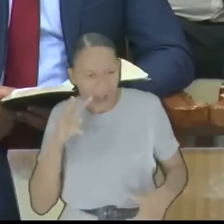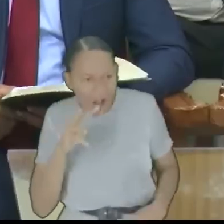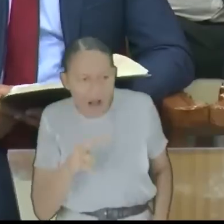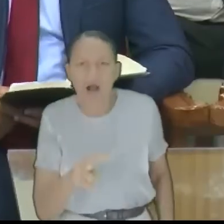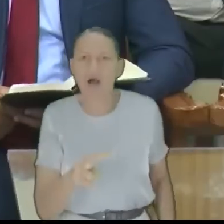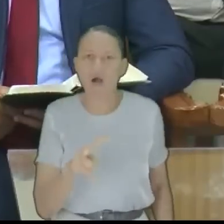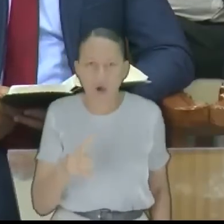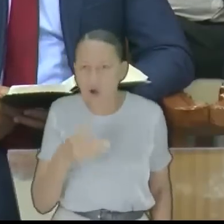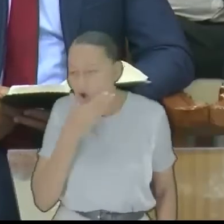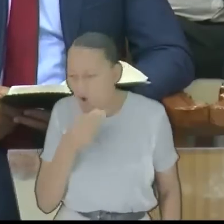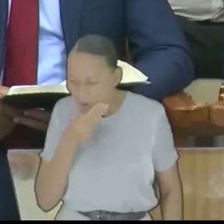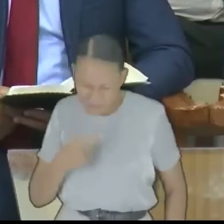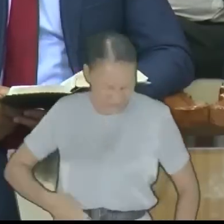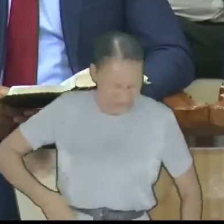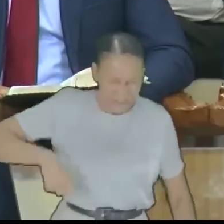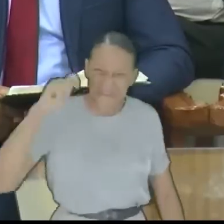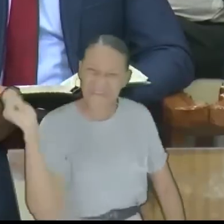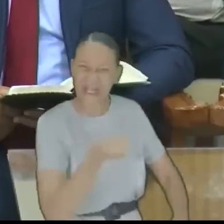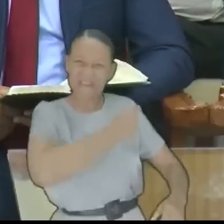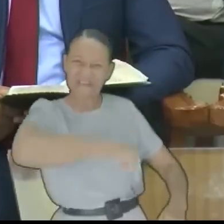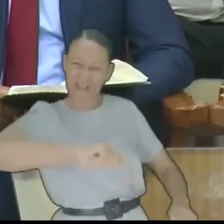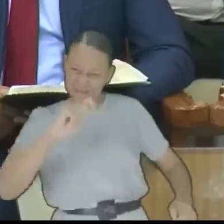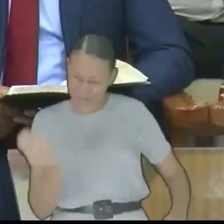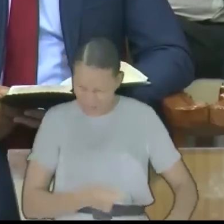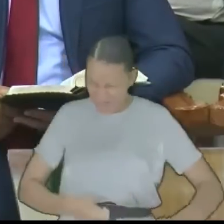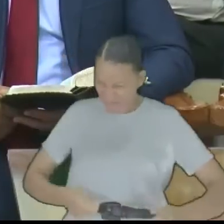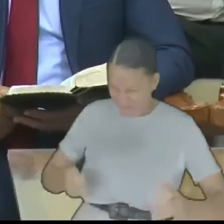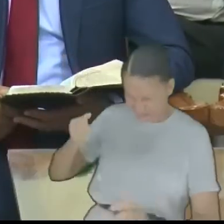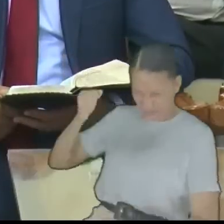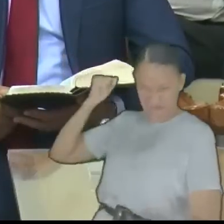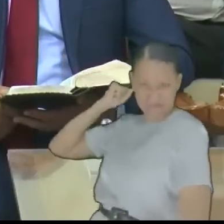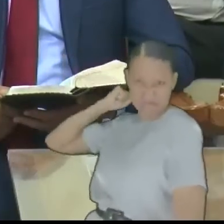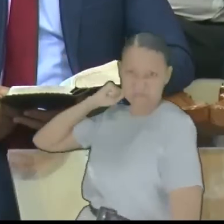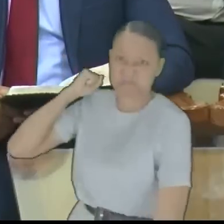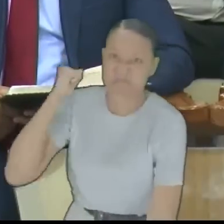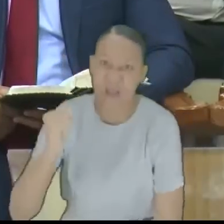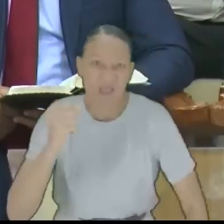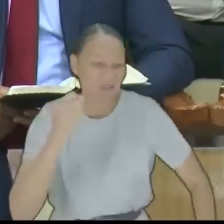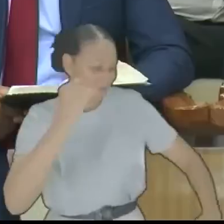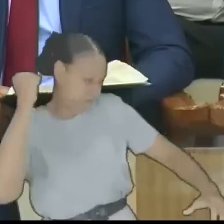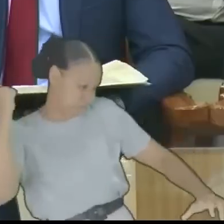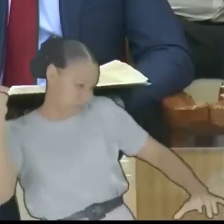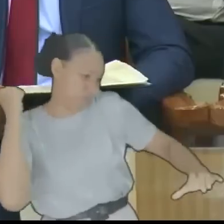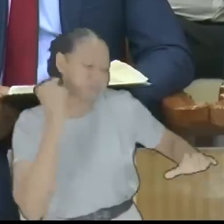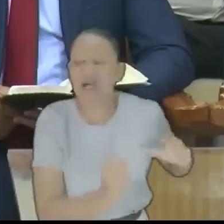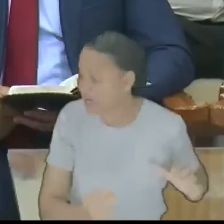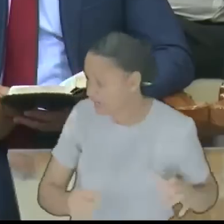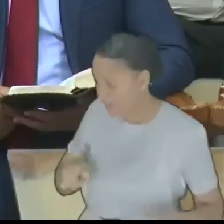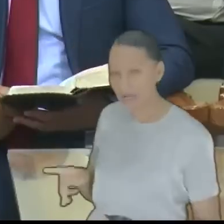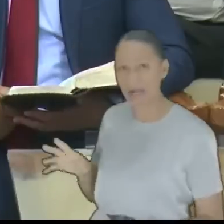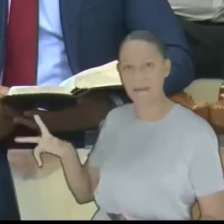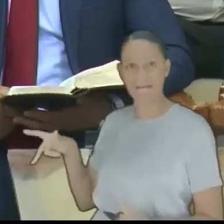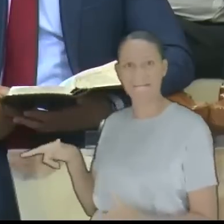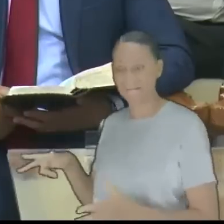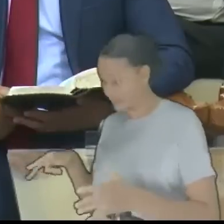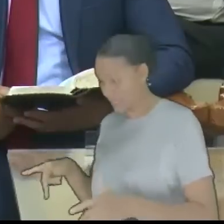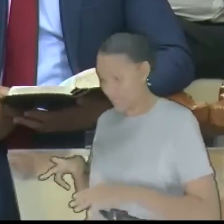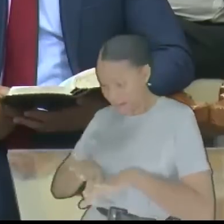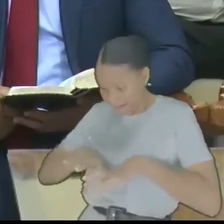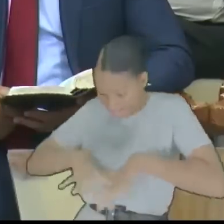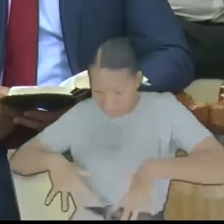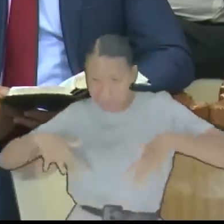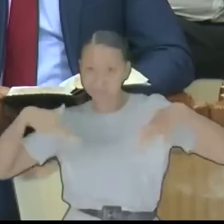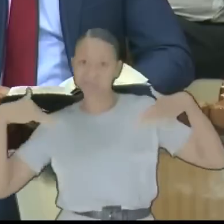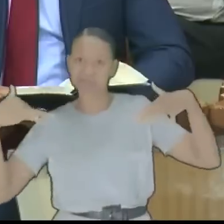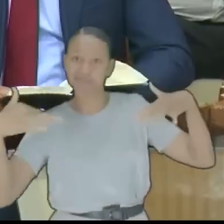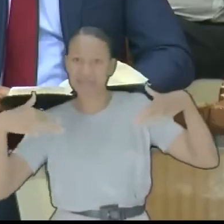cena, os homens se degladiando, os homens querendo derramar o sangue um do outro, Telêmaco pulou da arena